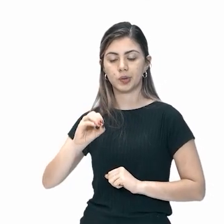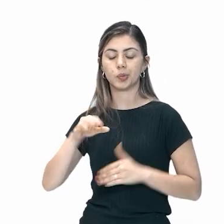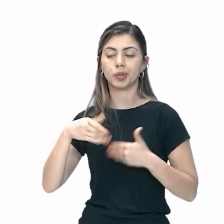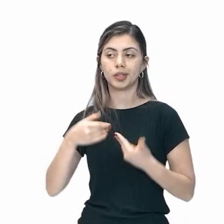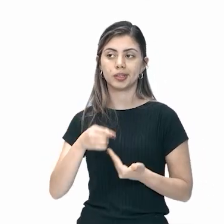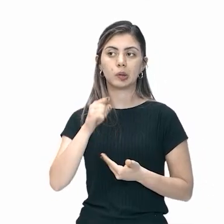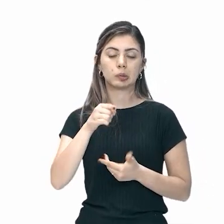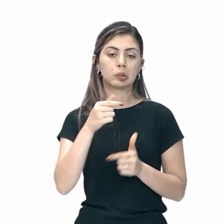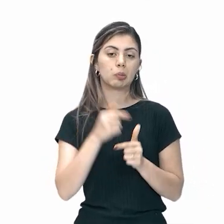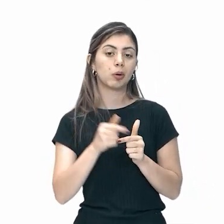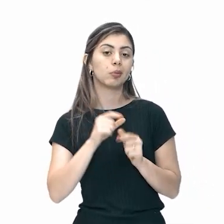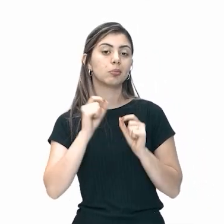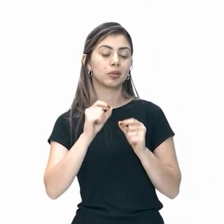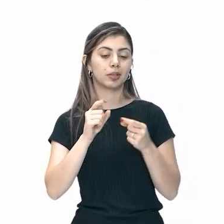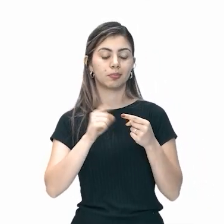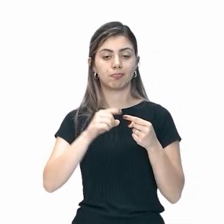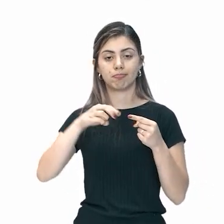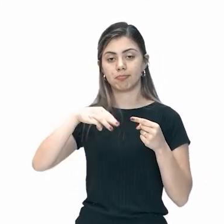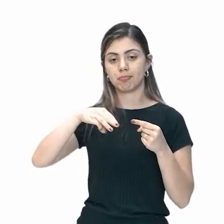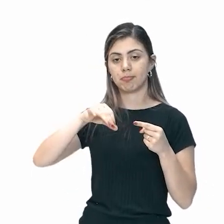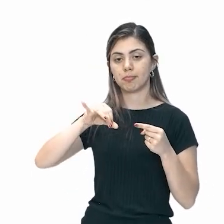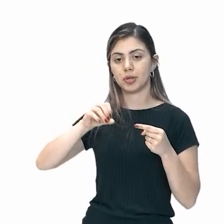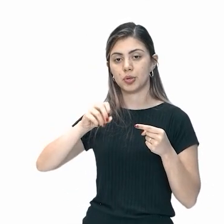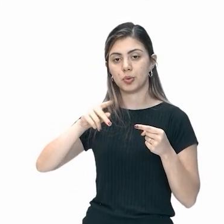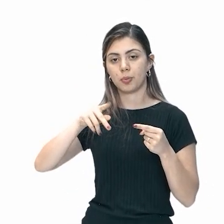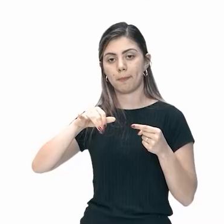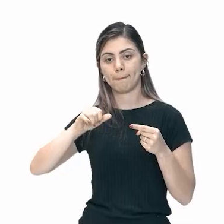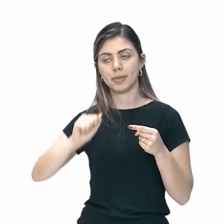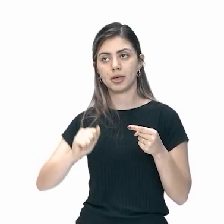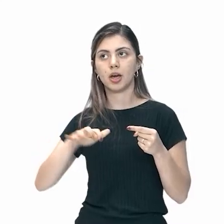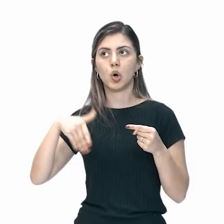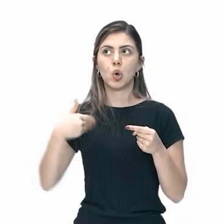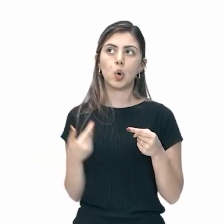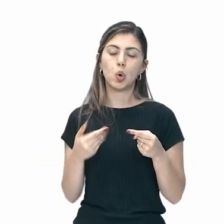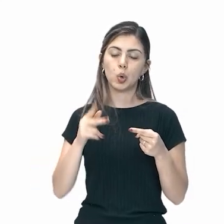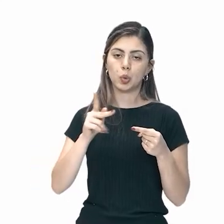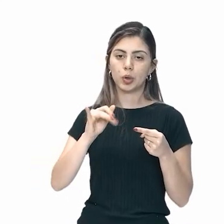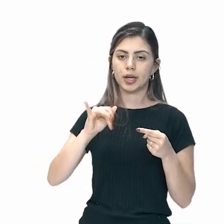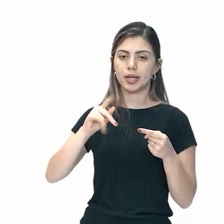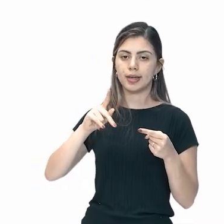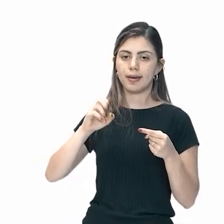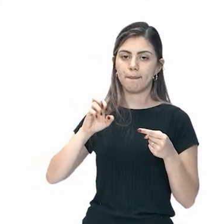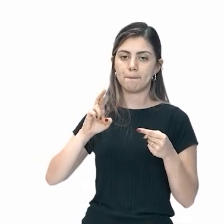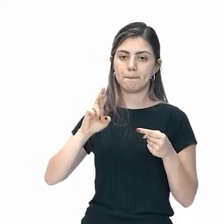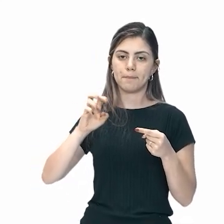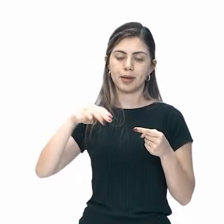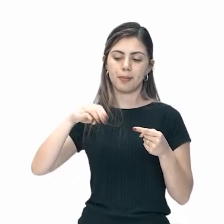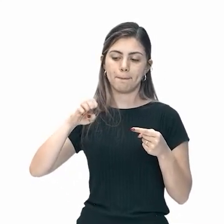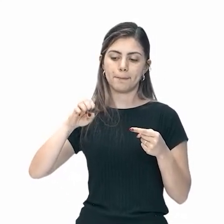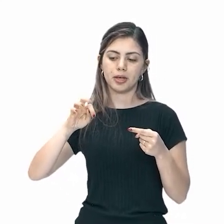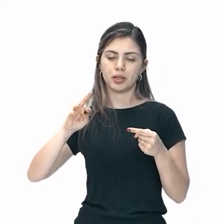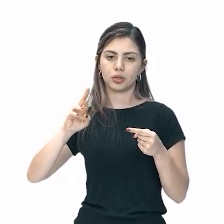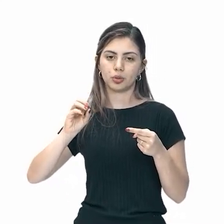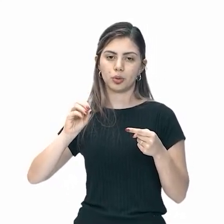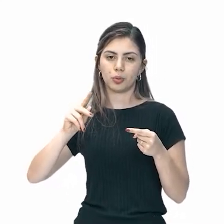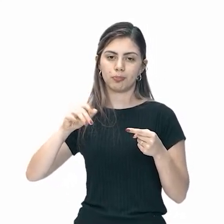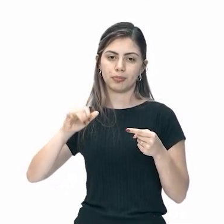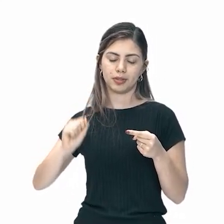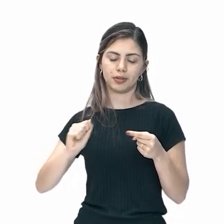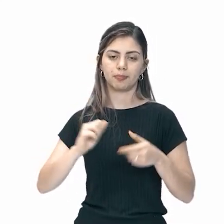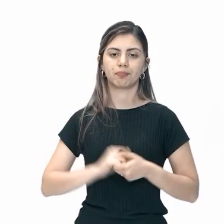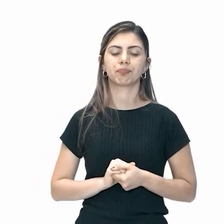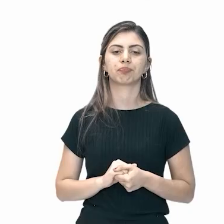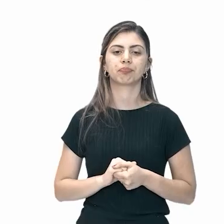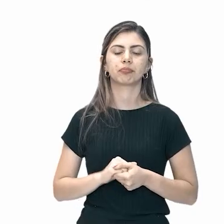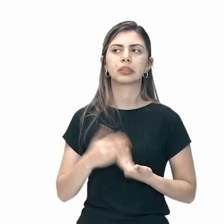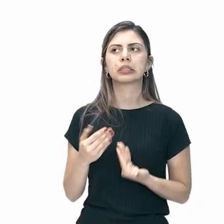problema é miopia ou hipermetropia, tá? É miopia ou hipermetropia. Professor,